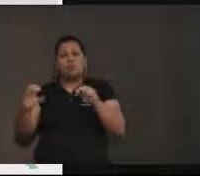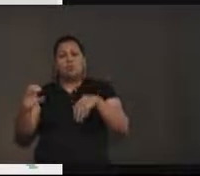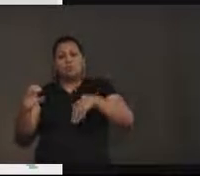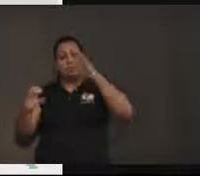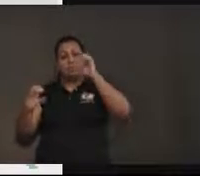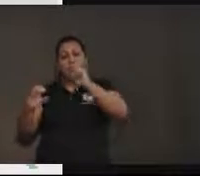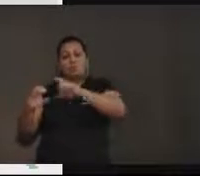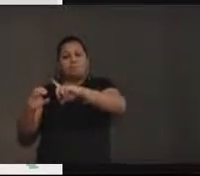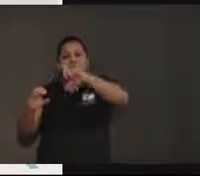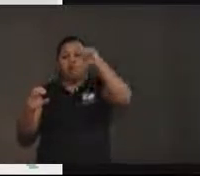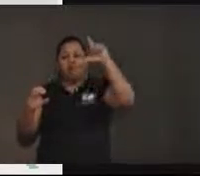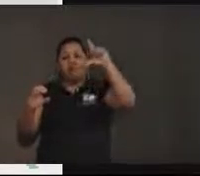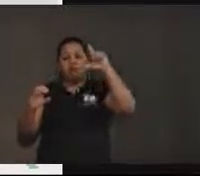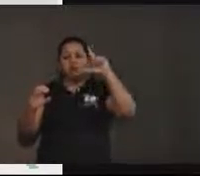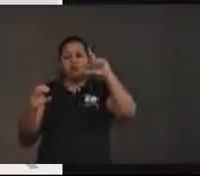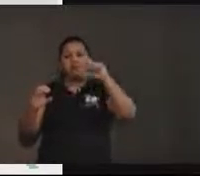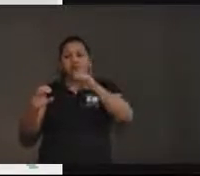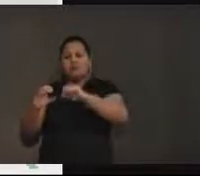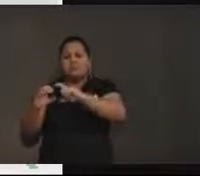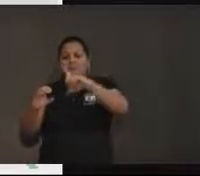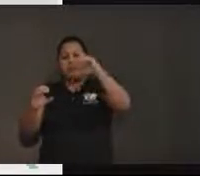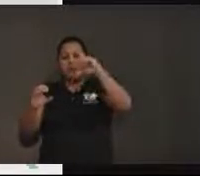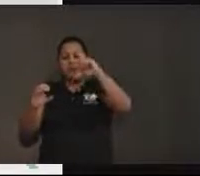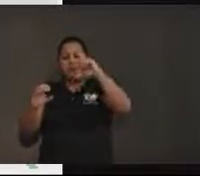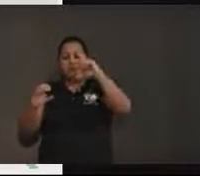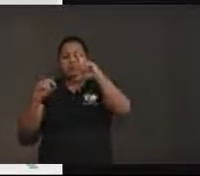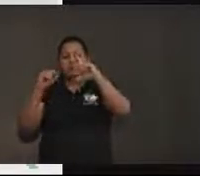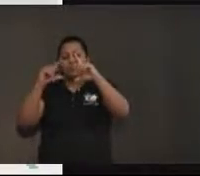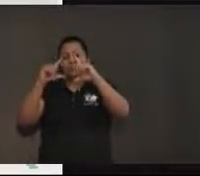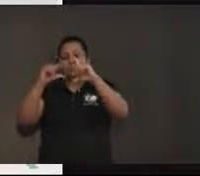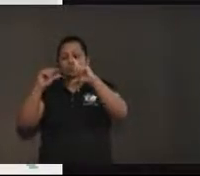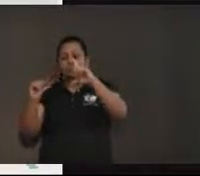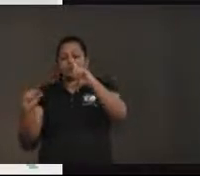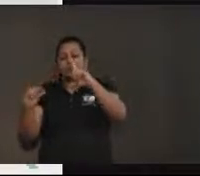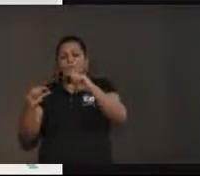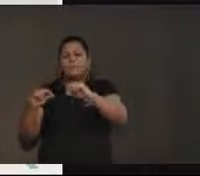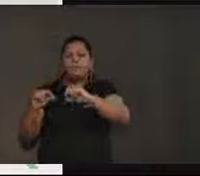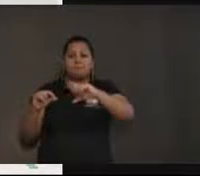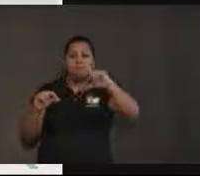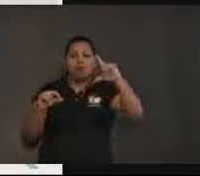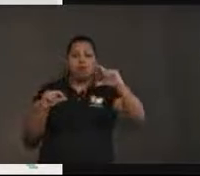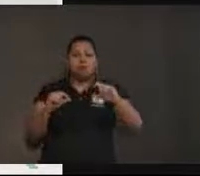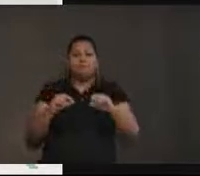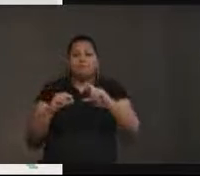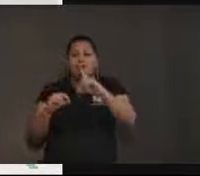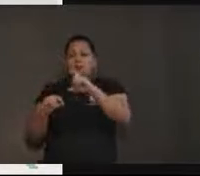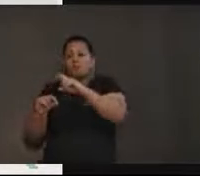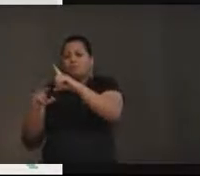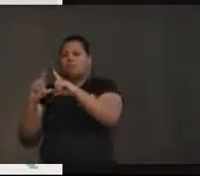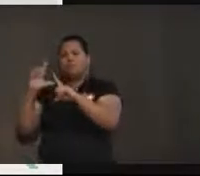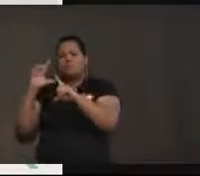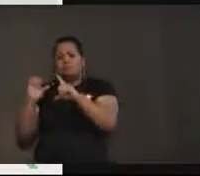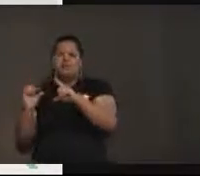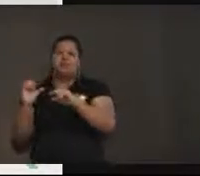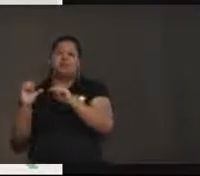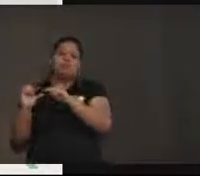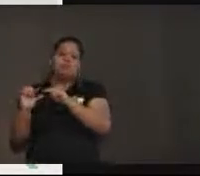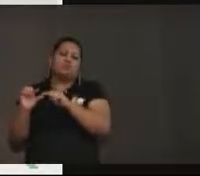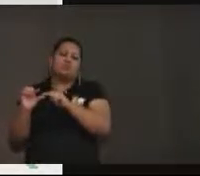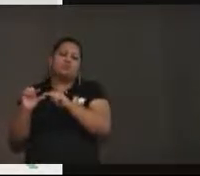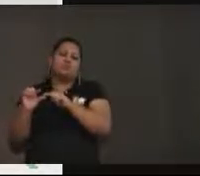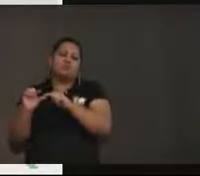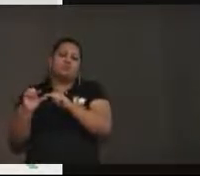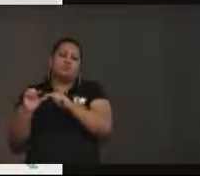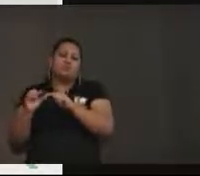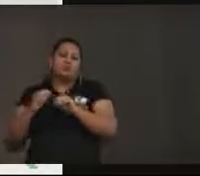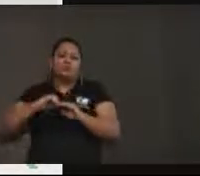máximos ou seja o menor dos máximos Toda vez você passou montanha Pega aquele máximo coleciona e pega o